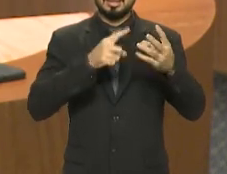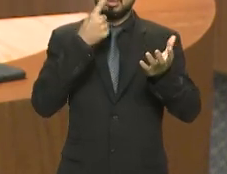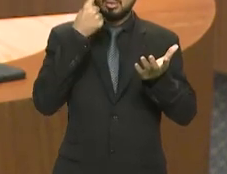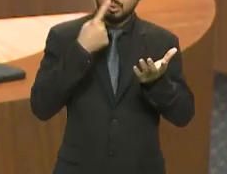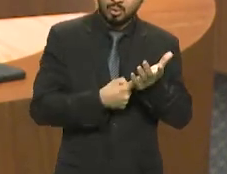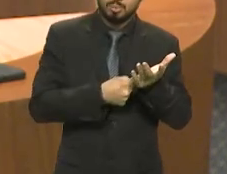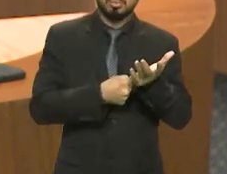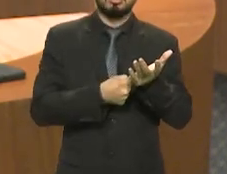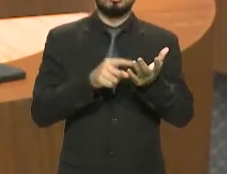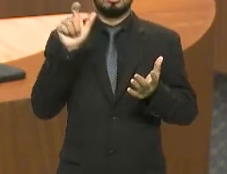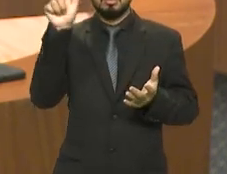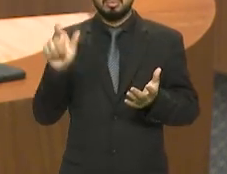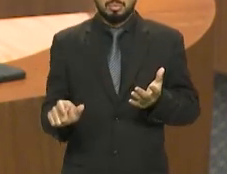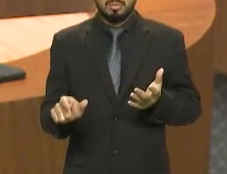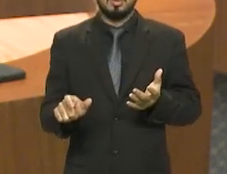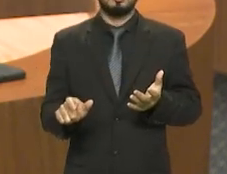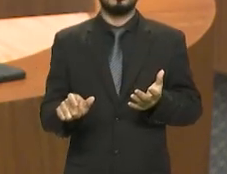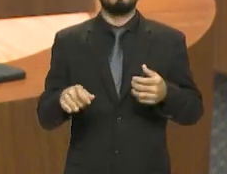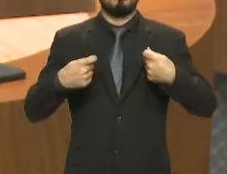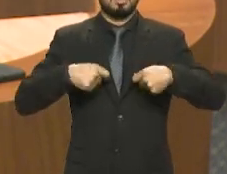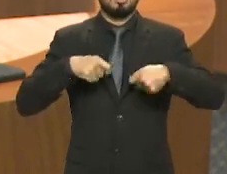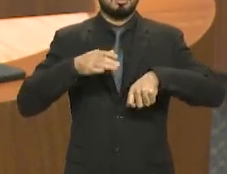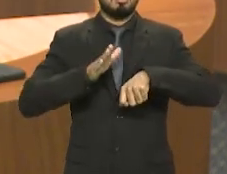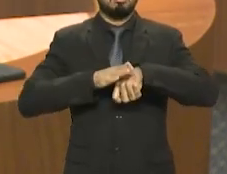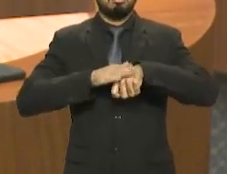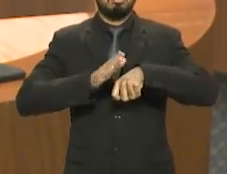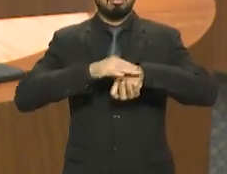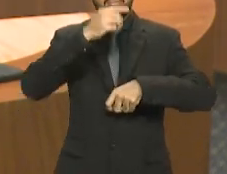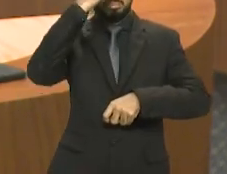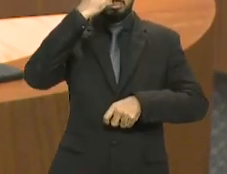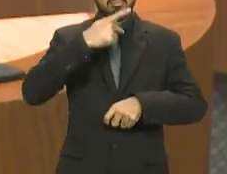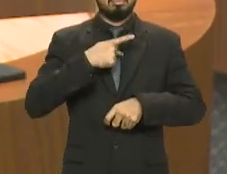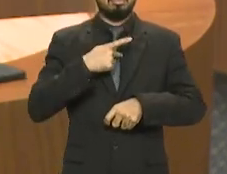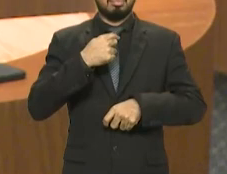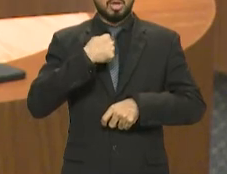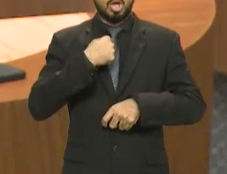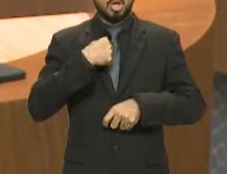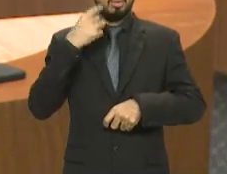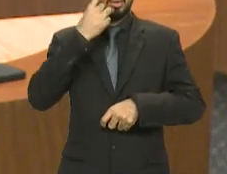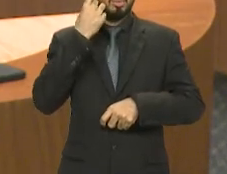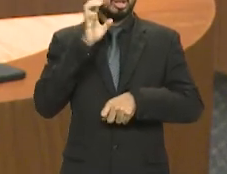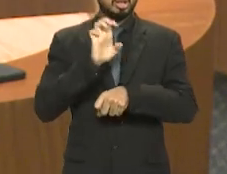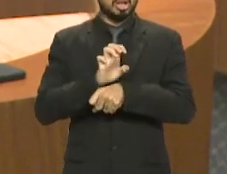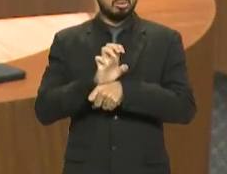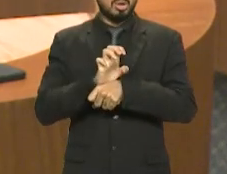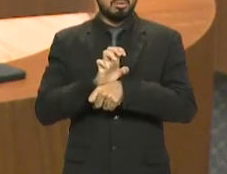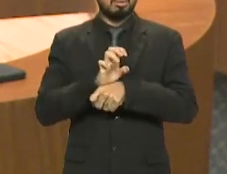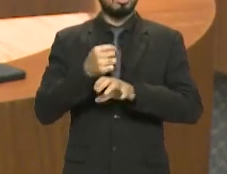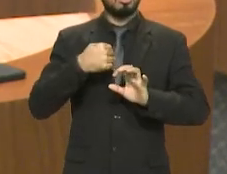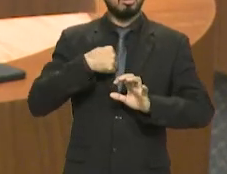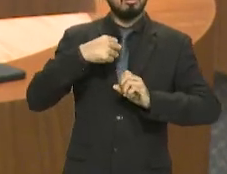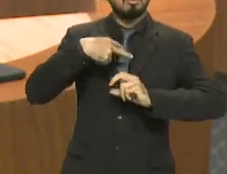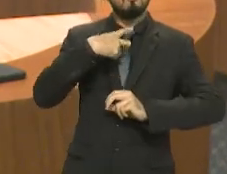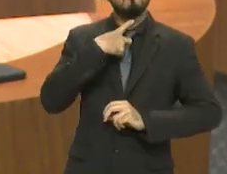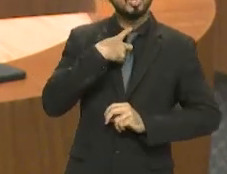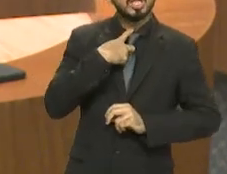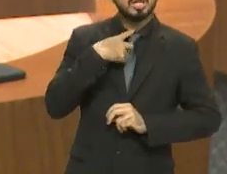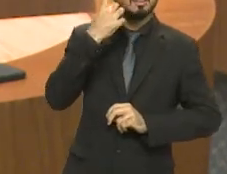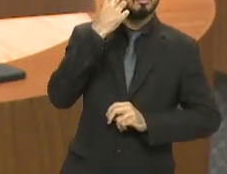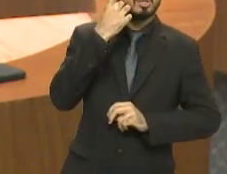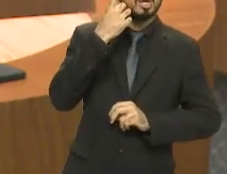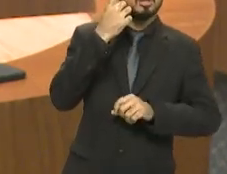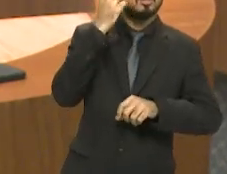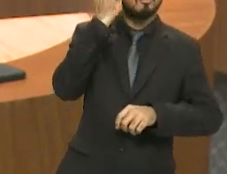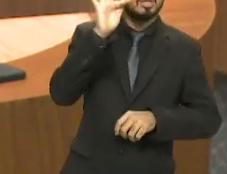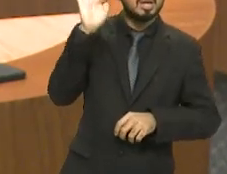homem público tem que ser com seus interesses pessoais. Se eu sou deputado estadual, eu posso querer ser deputado federal, eu posso querer ser